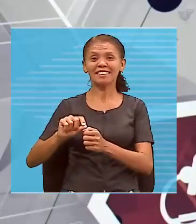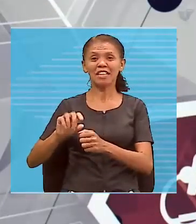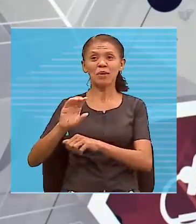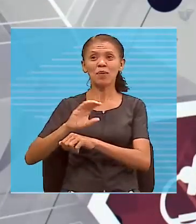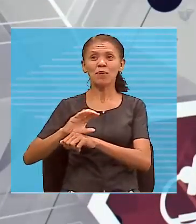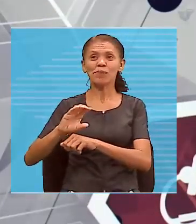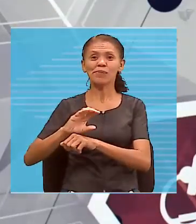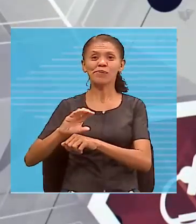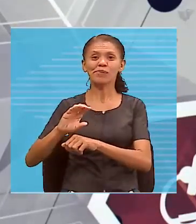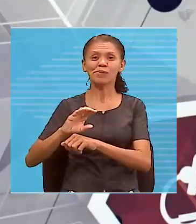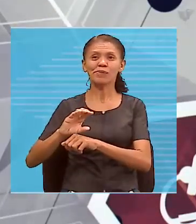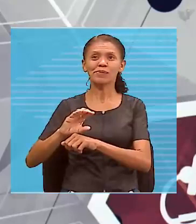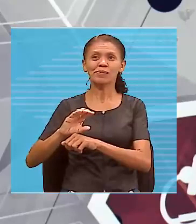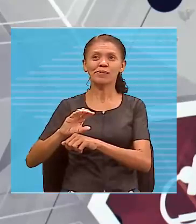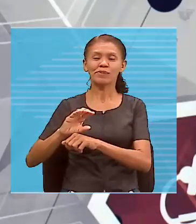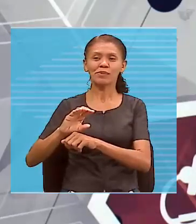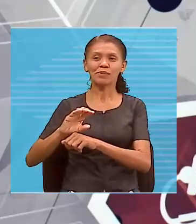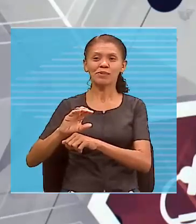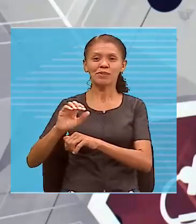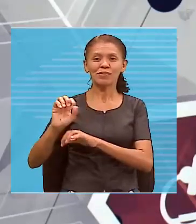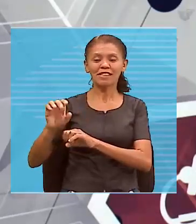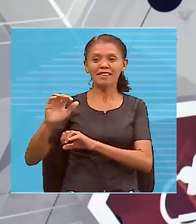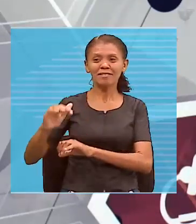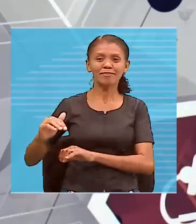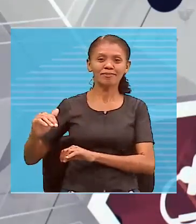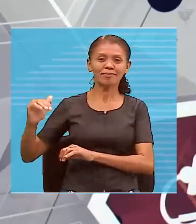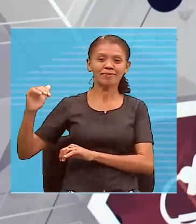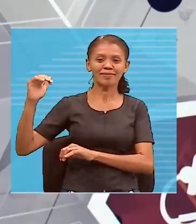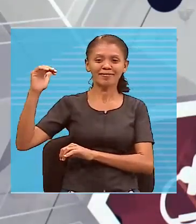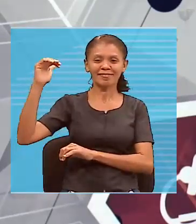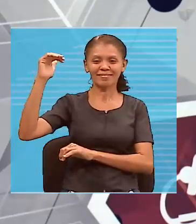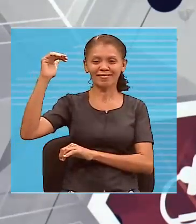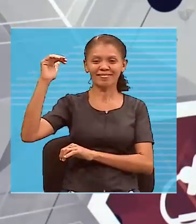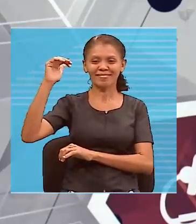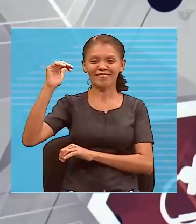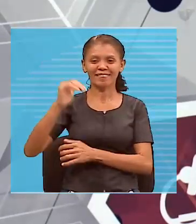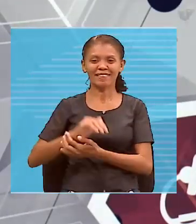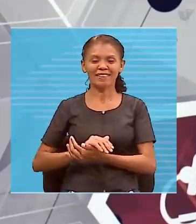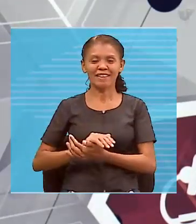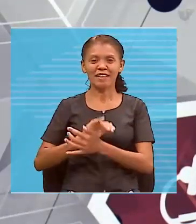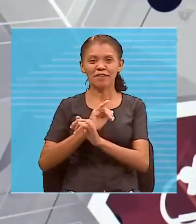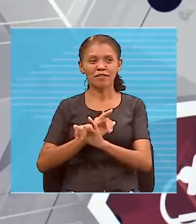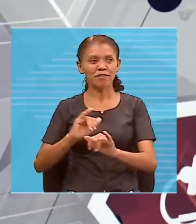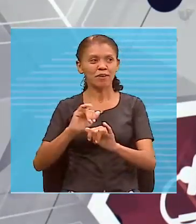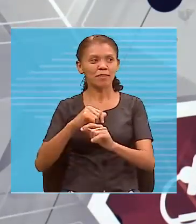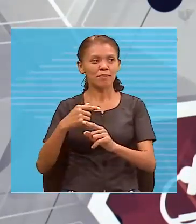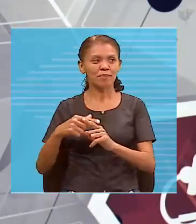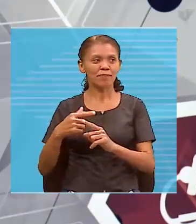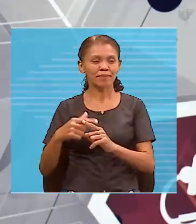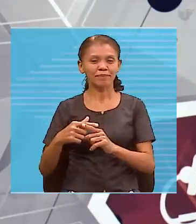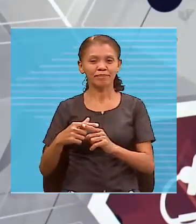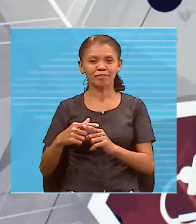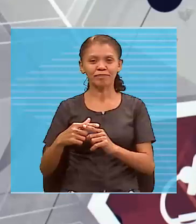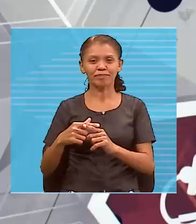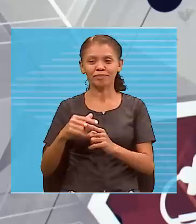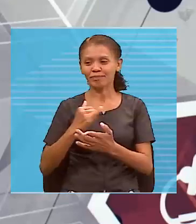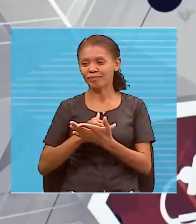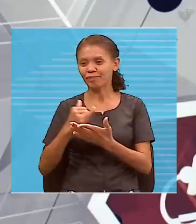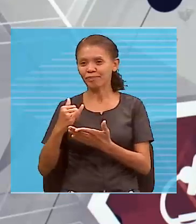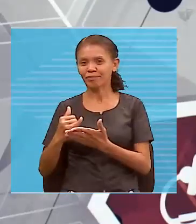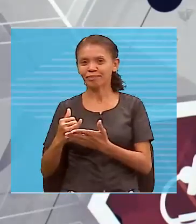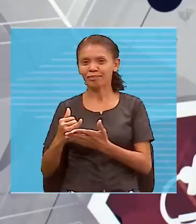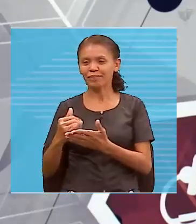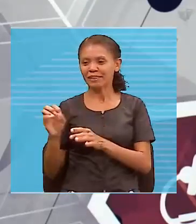no curso técnico de serviços jurídicos com a disciplina Introdução ao Estudo do direito e lá no início do semestre